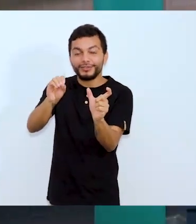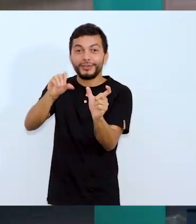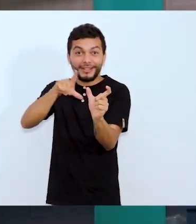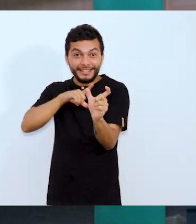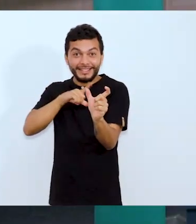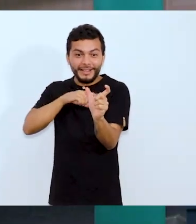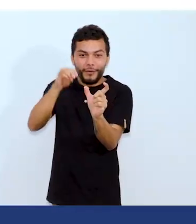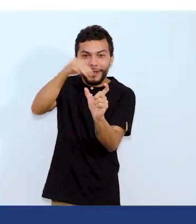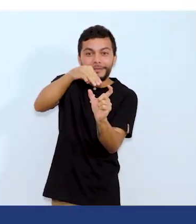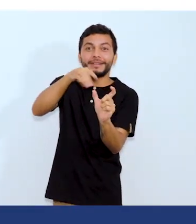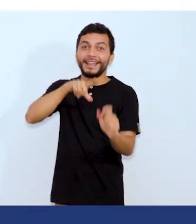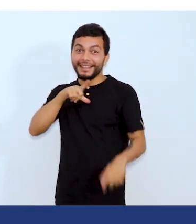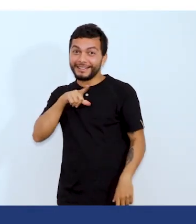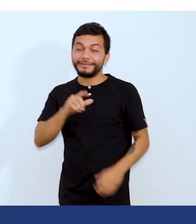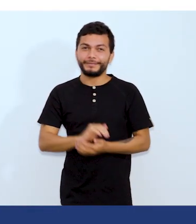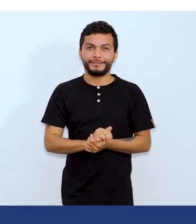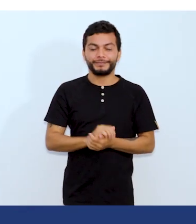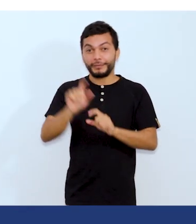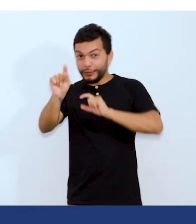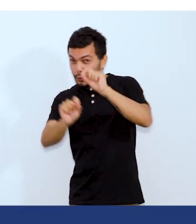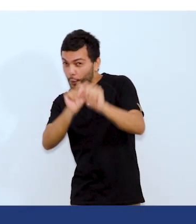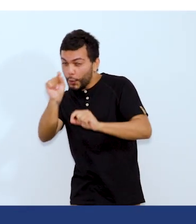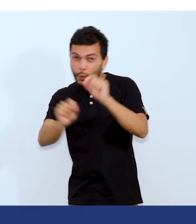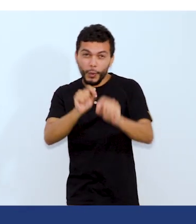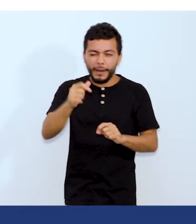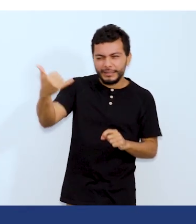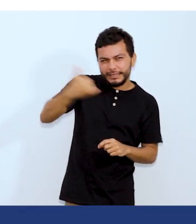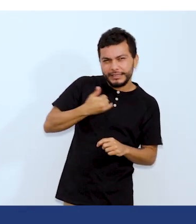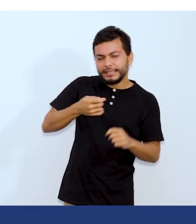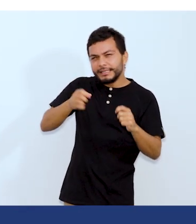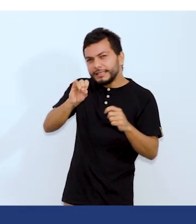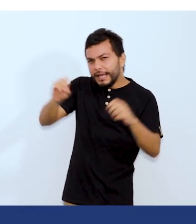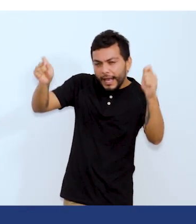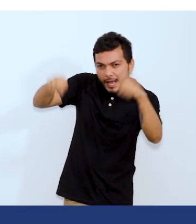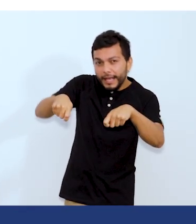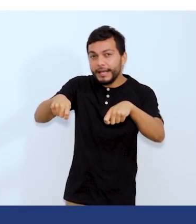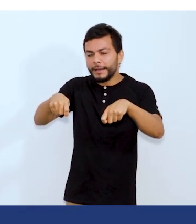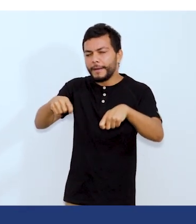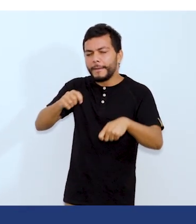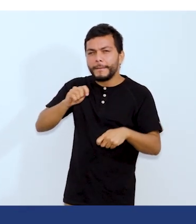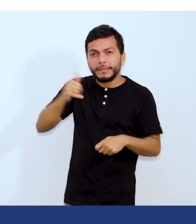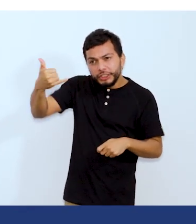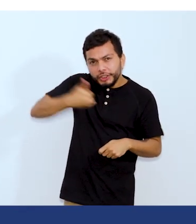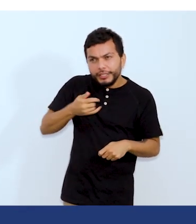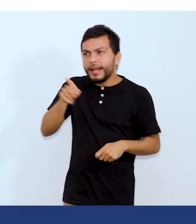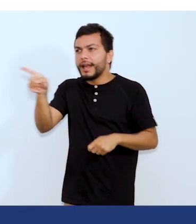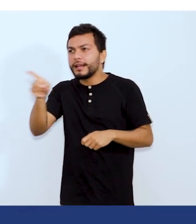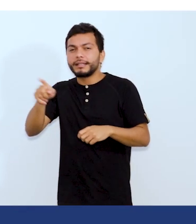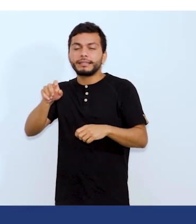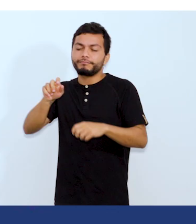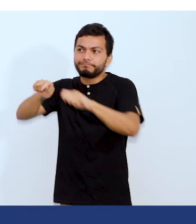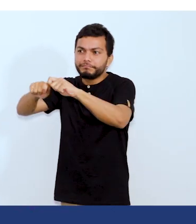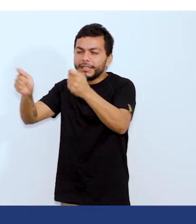meio da palavra. O que é o que é? Me diga se for capaz. Me diga quem é aquele que se